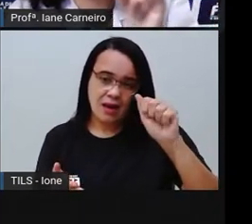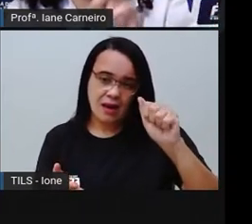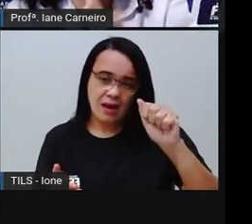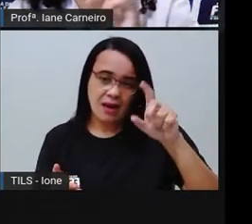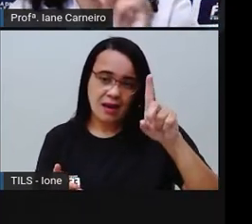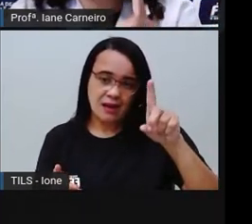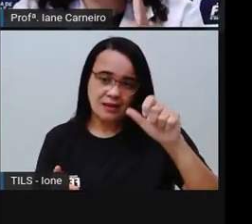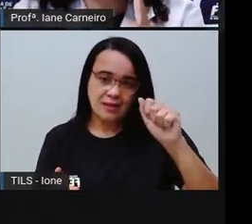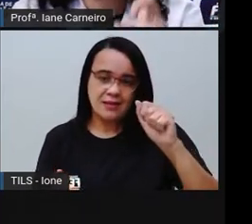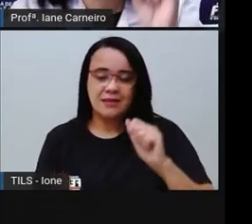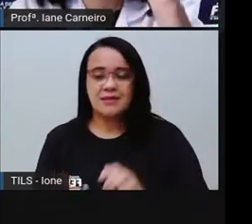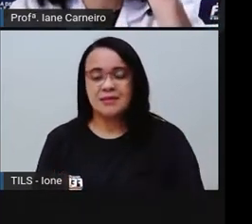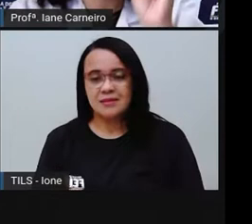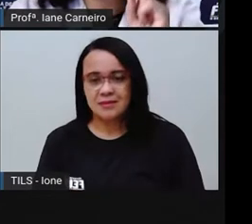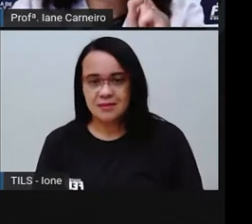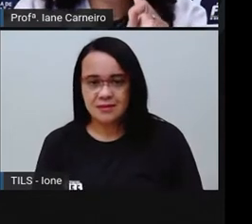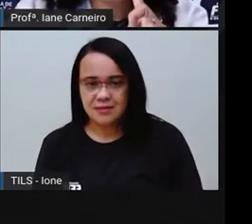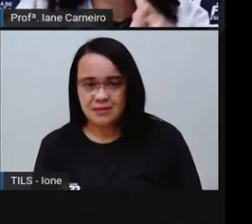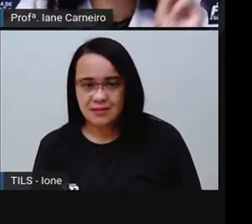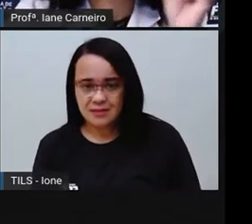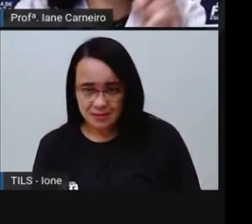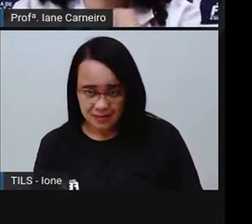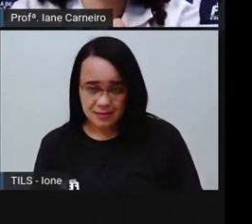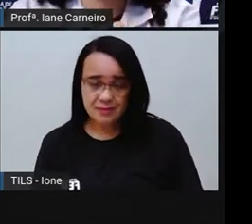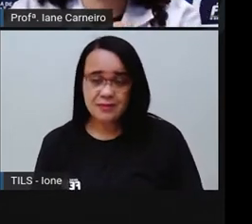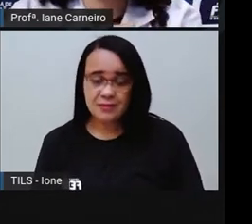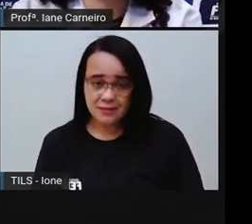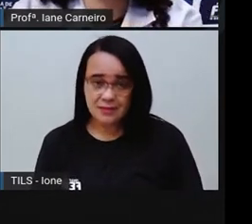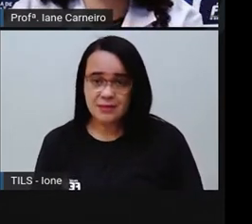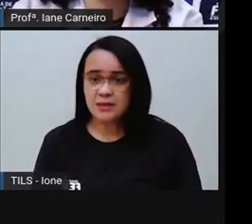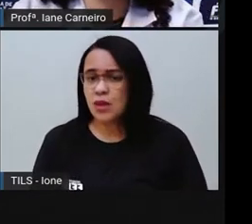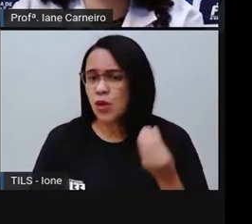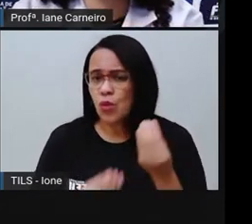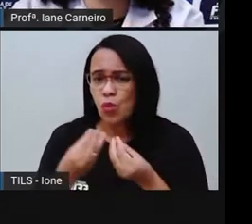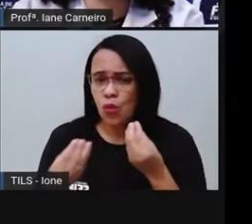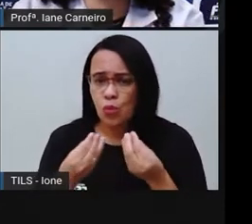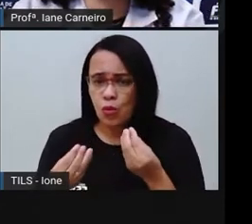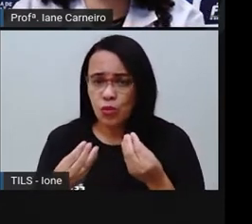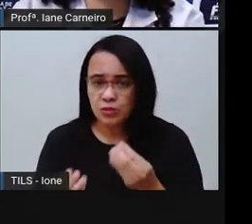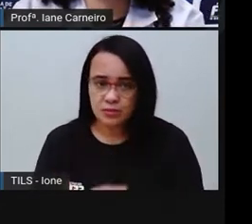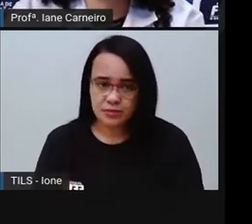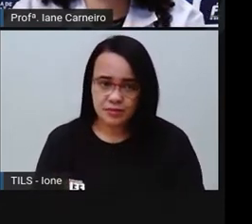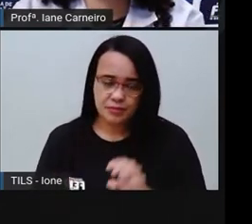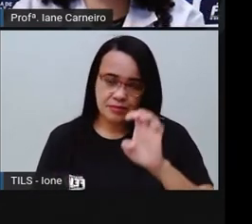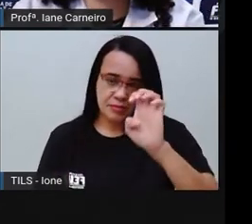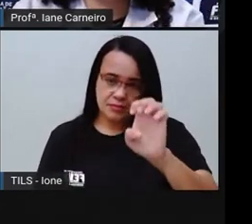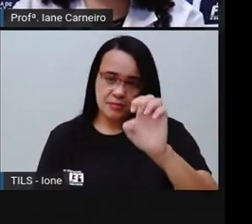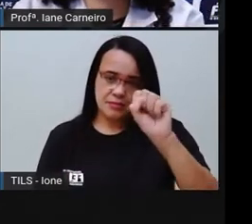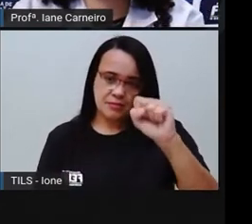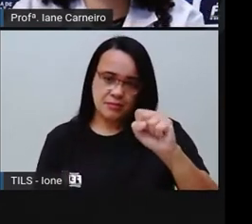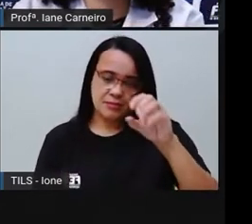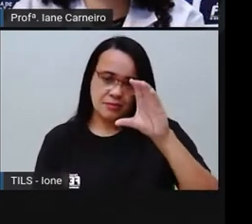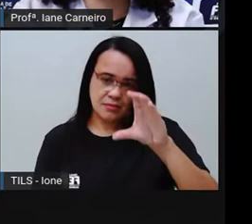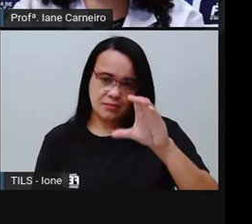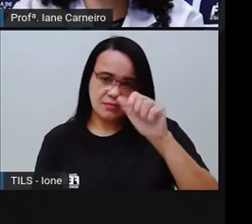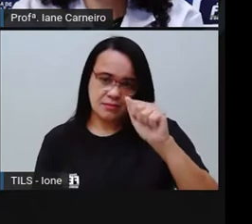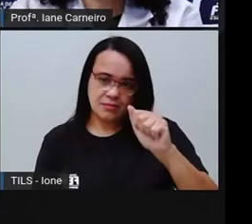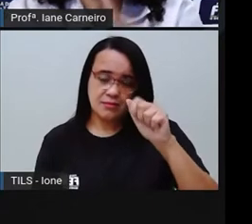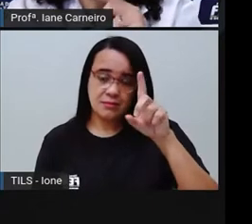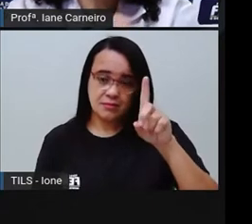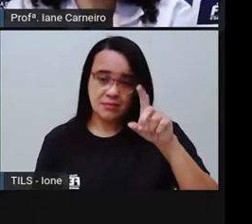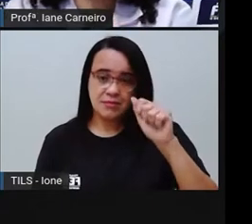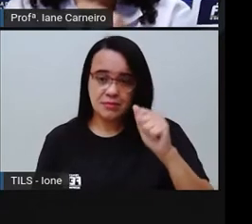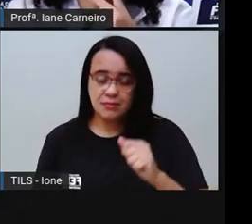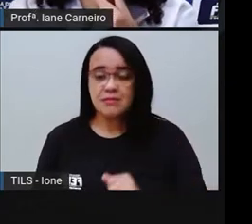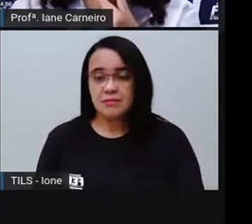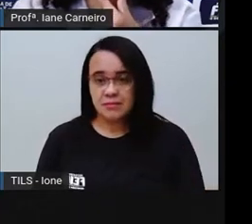ou sei lá e o da meio lá ó escada joia